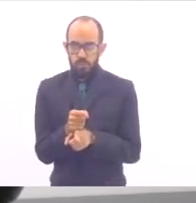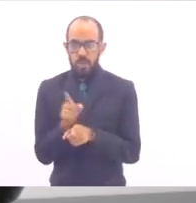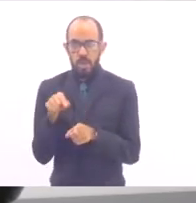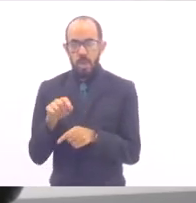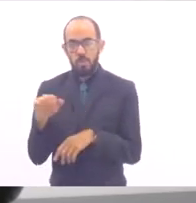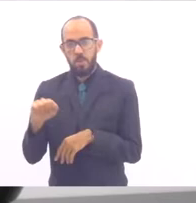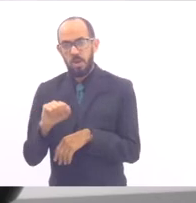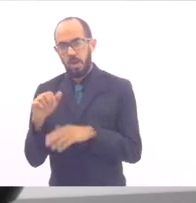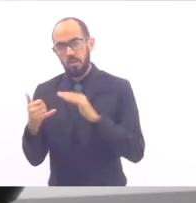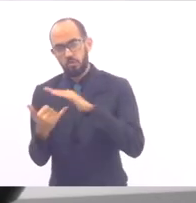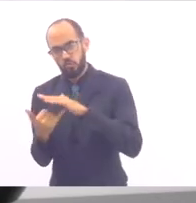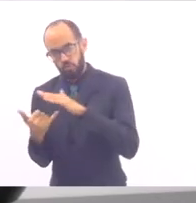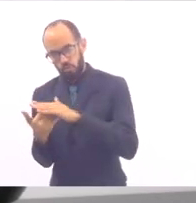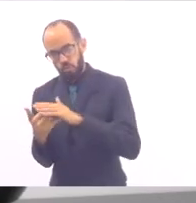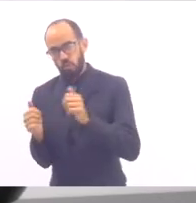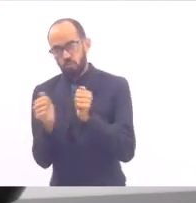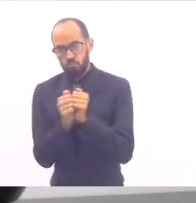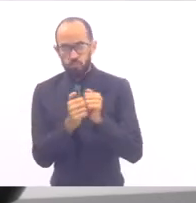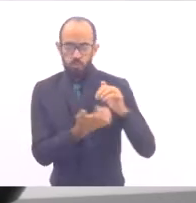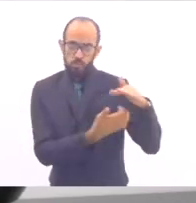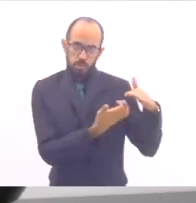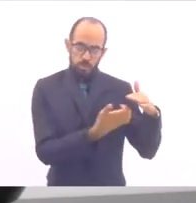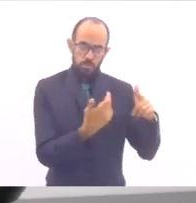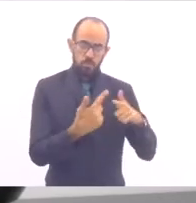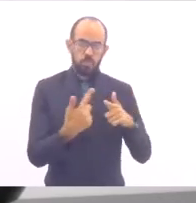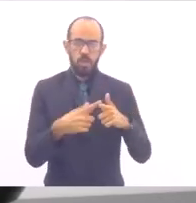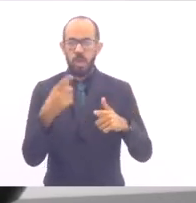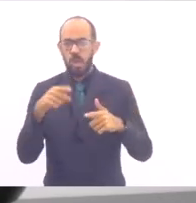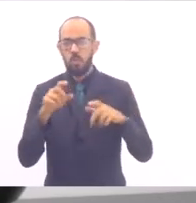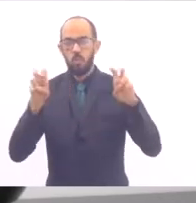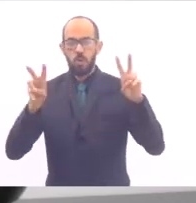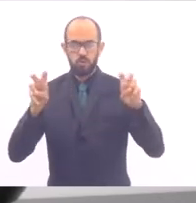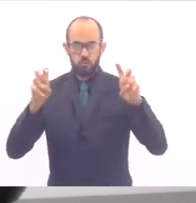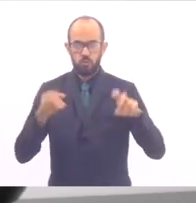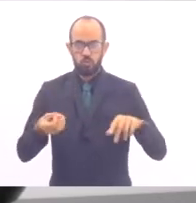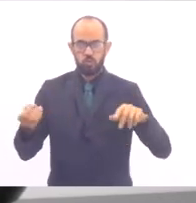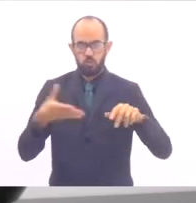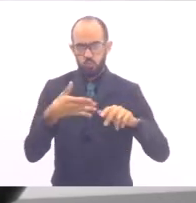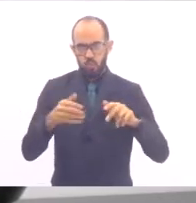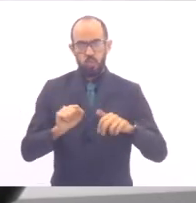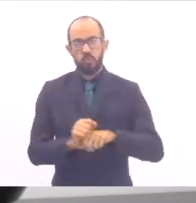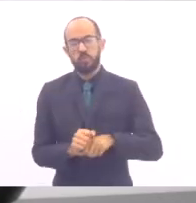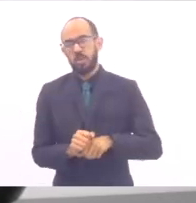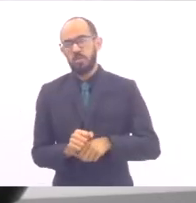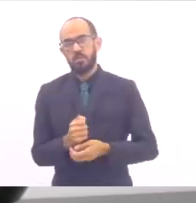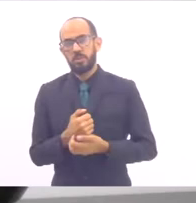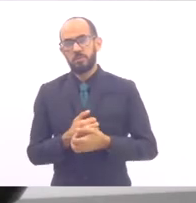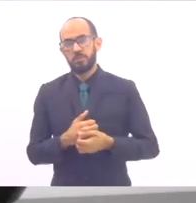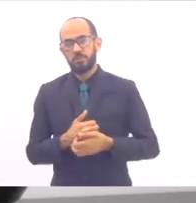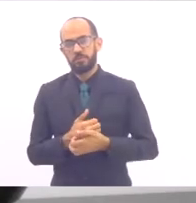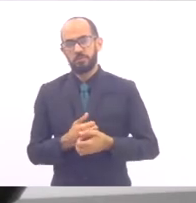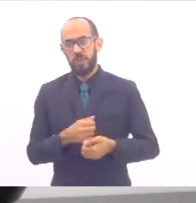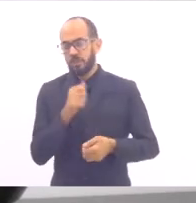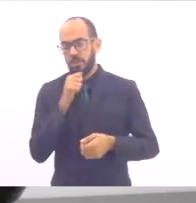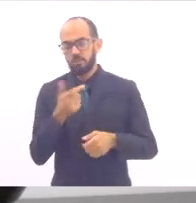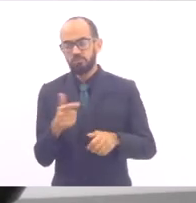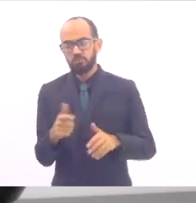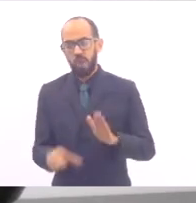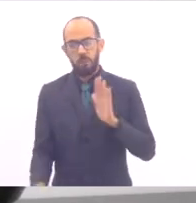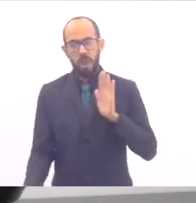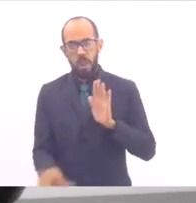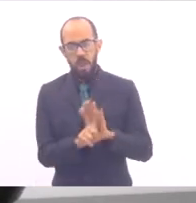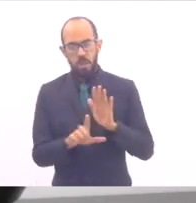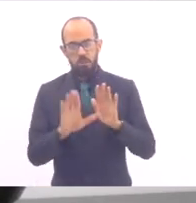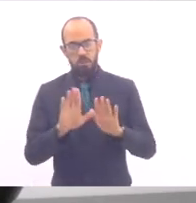tratar de um assunto novo, frente à operacionalização, não à lei, mas à operacionalização da